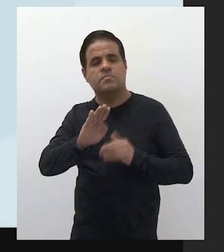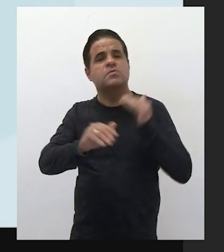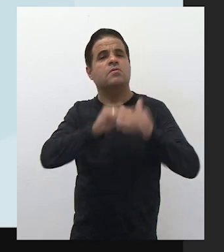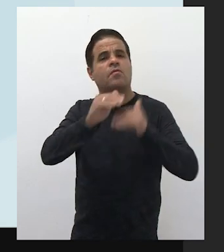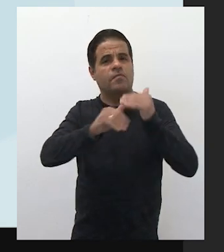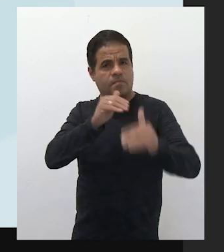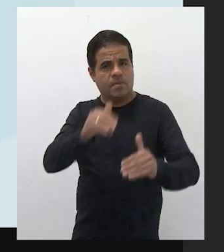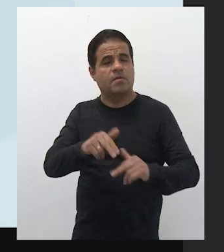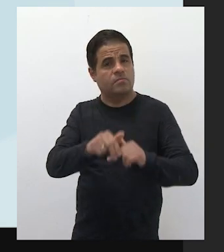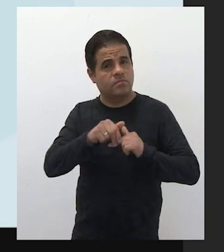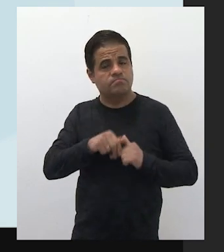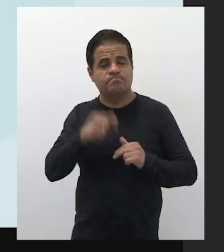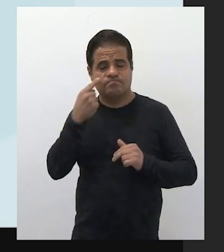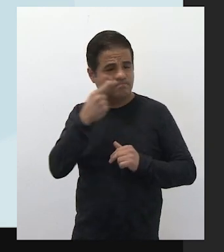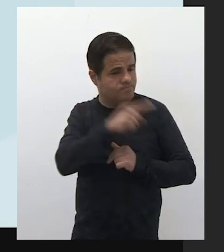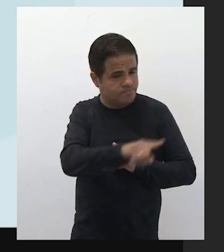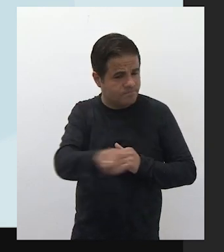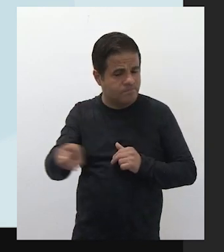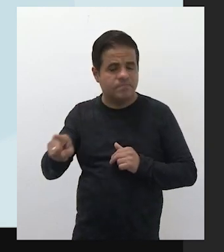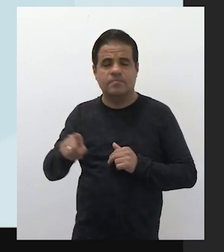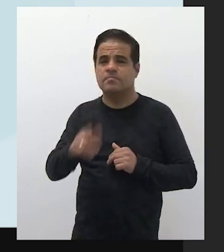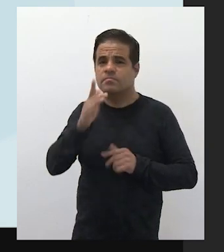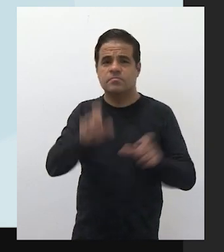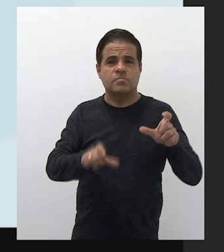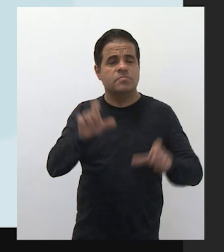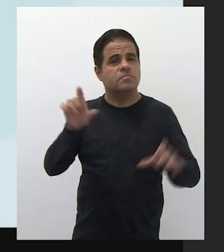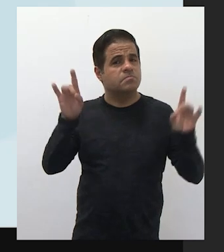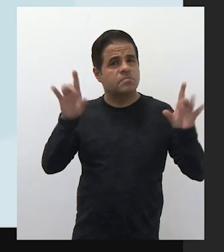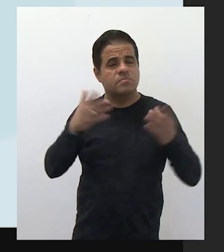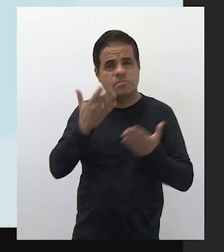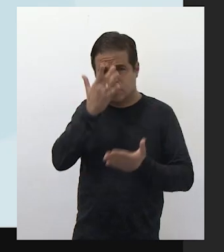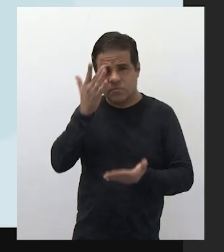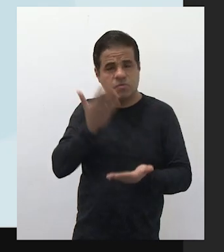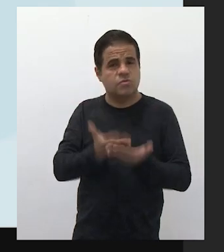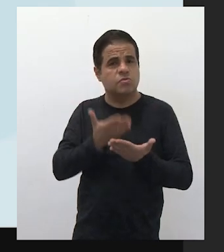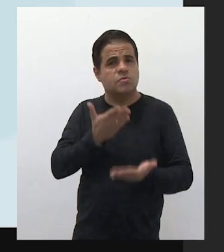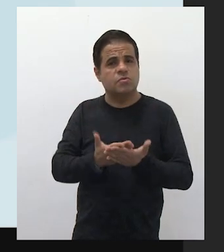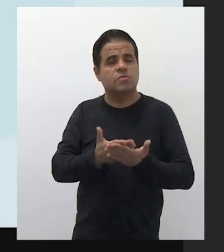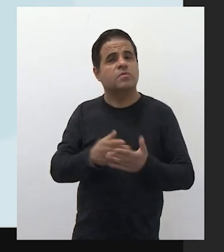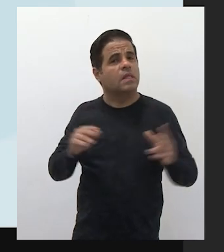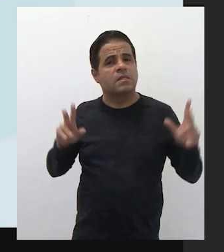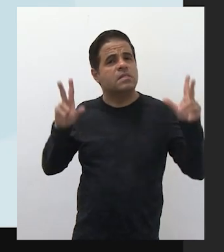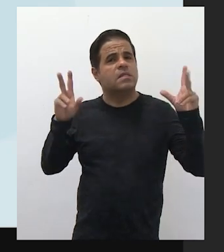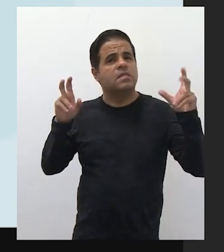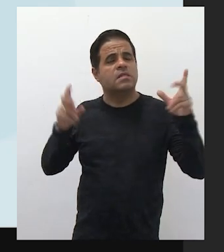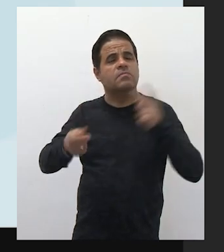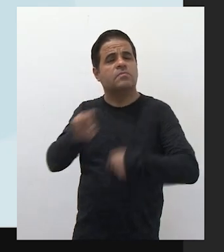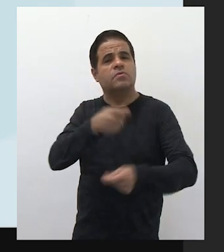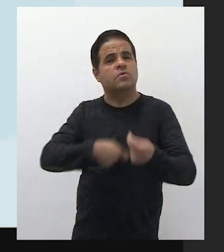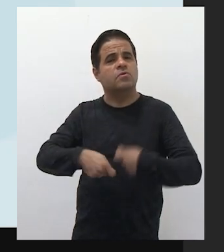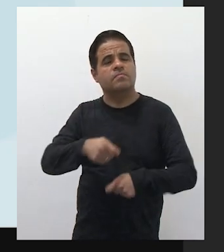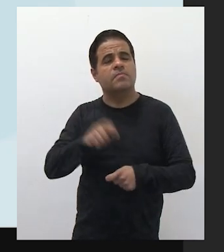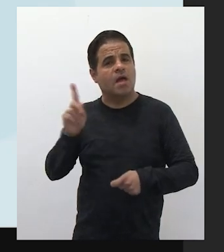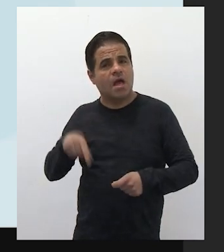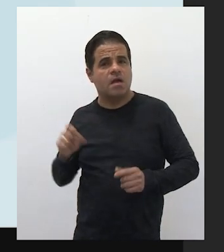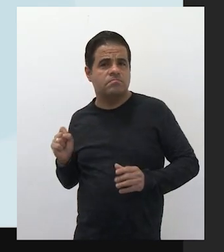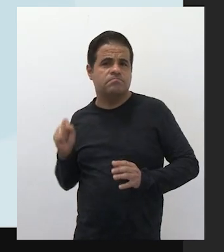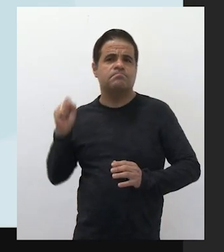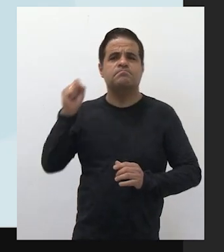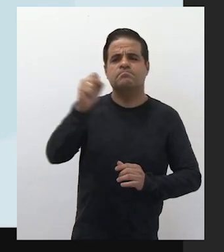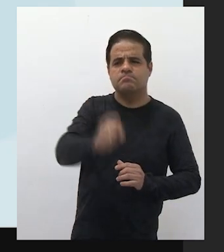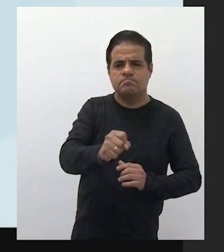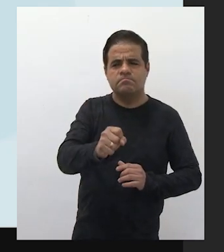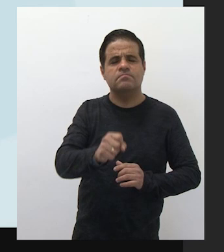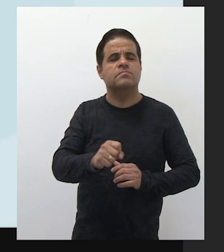subdesenvolvimento. Vejam, os especialistas, os estudiosos desse tema em economia, eles são